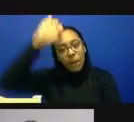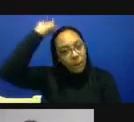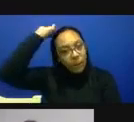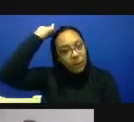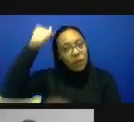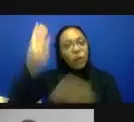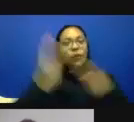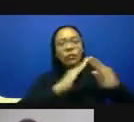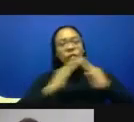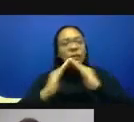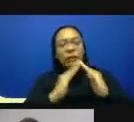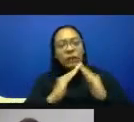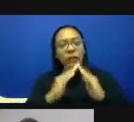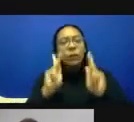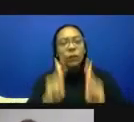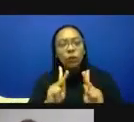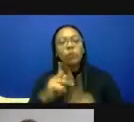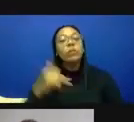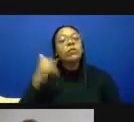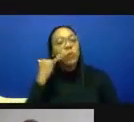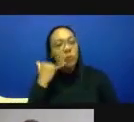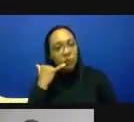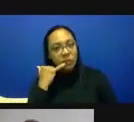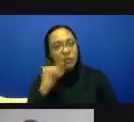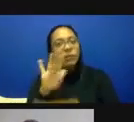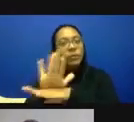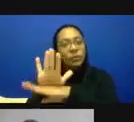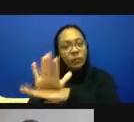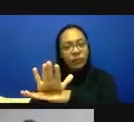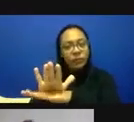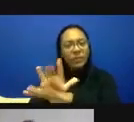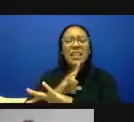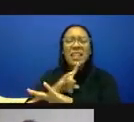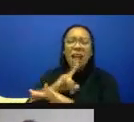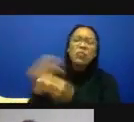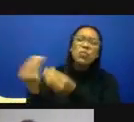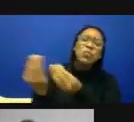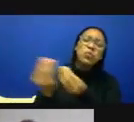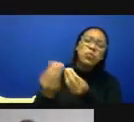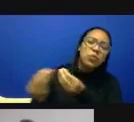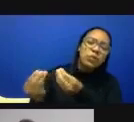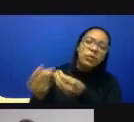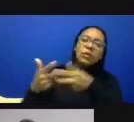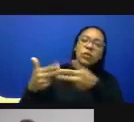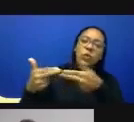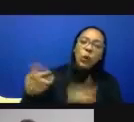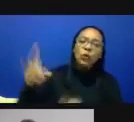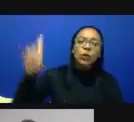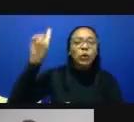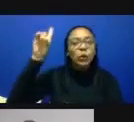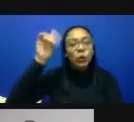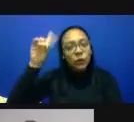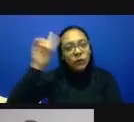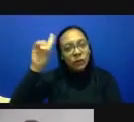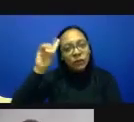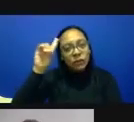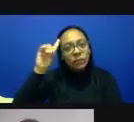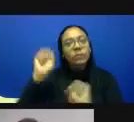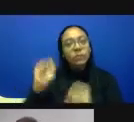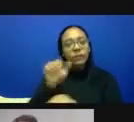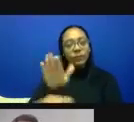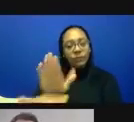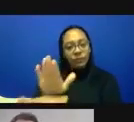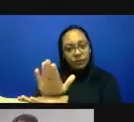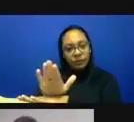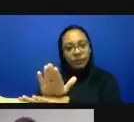bombeiro junto com a viatura da polícia para poder socorrer. Então, são vários aspectos de cotidiano que nós podemos contribuir. E a